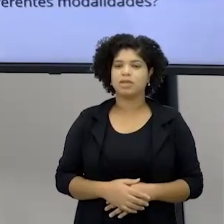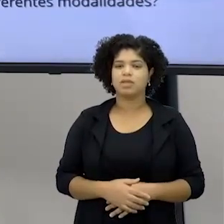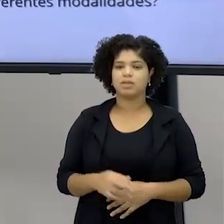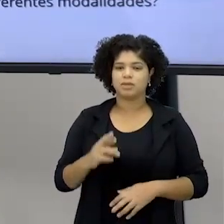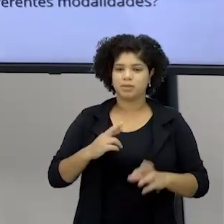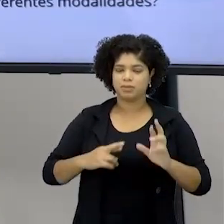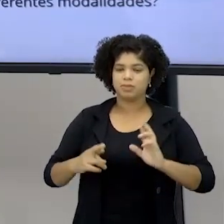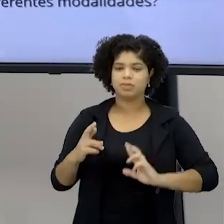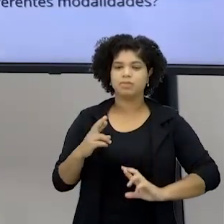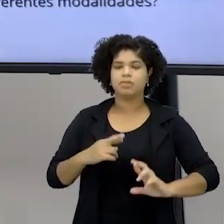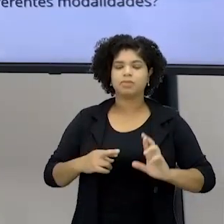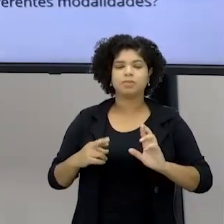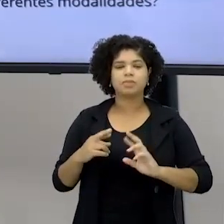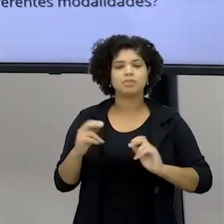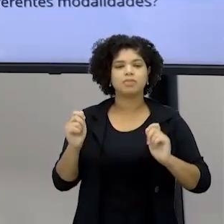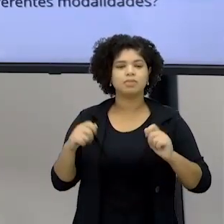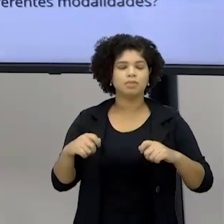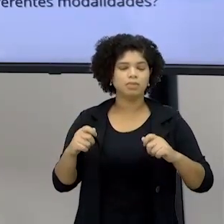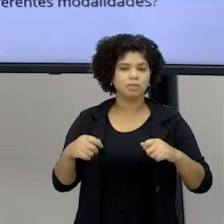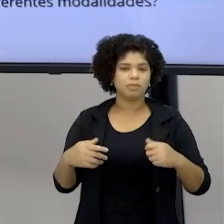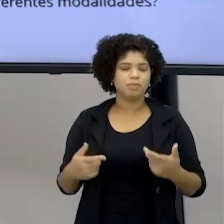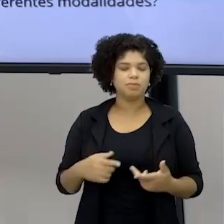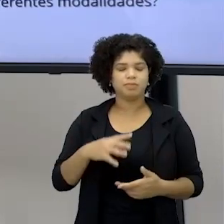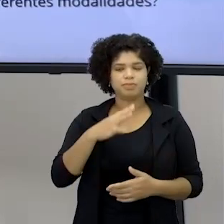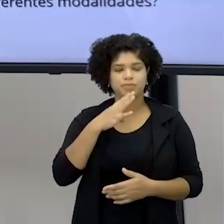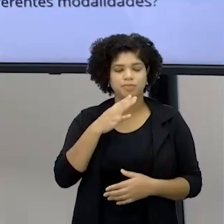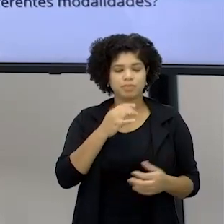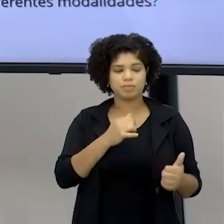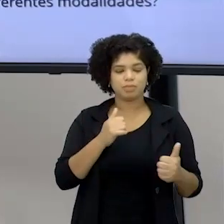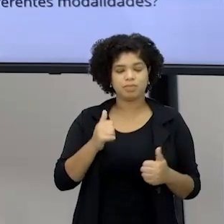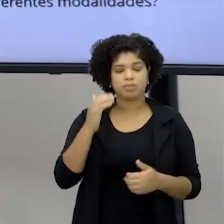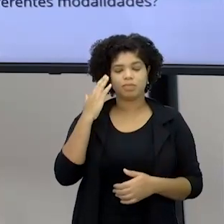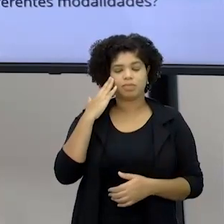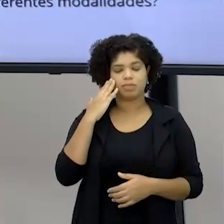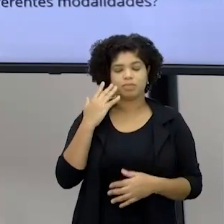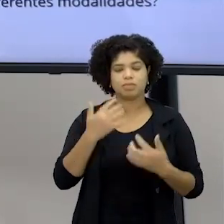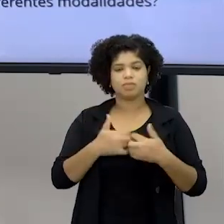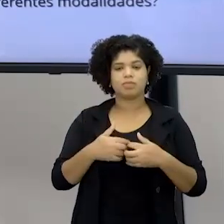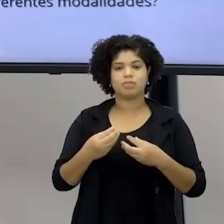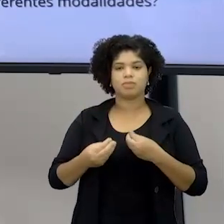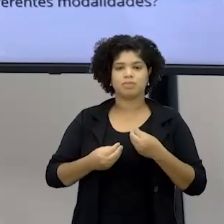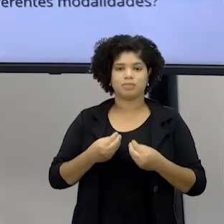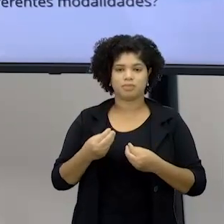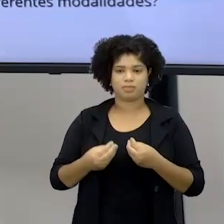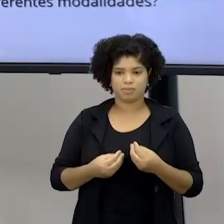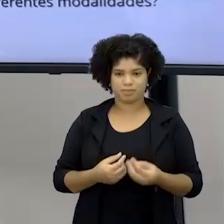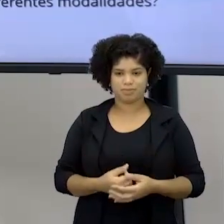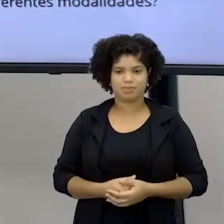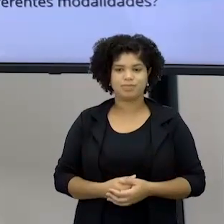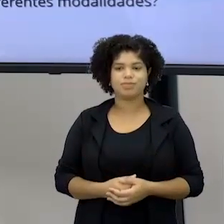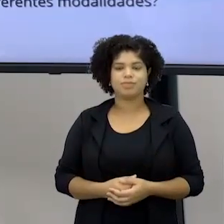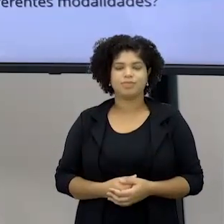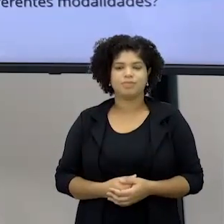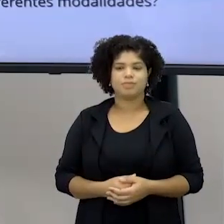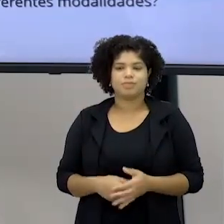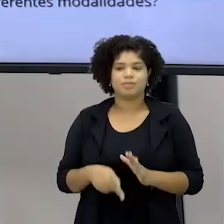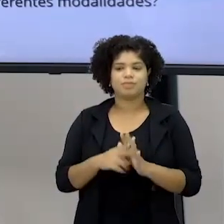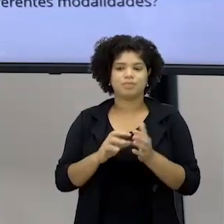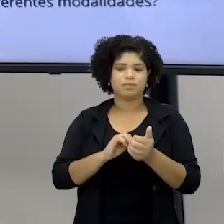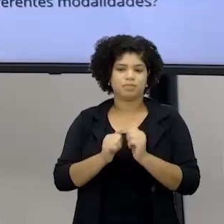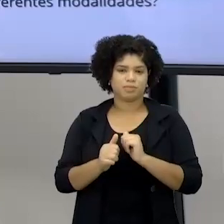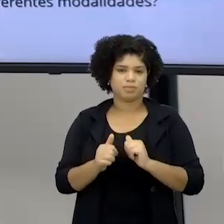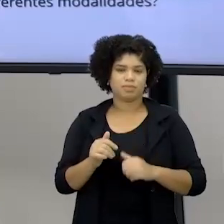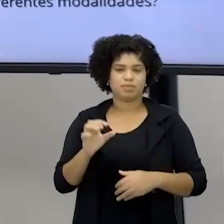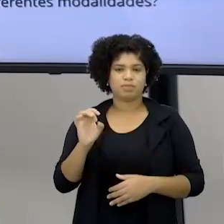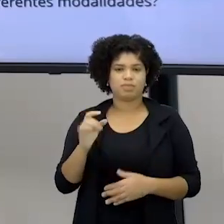questões norteadoras e passar a conhecer e ver mais sobre esse lado aí do esporte. Não